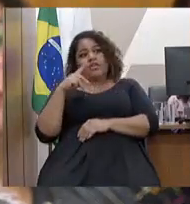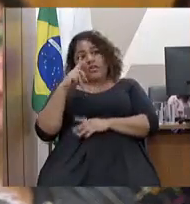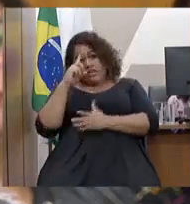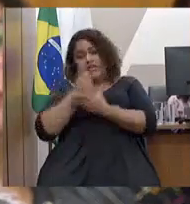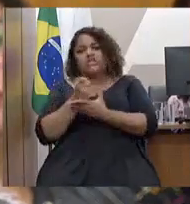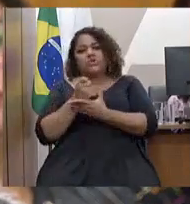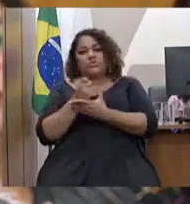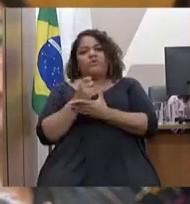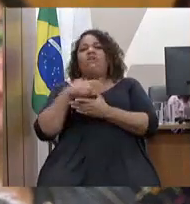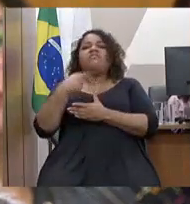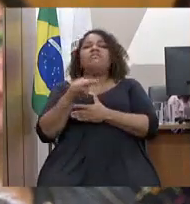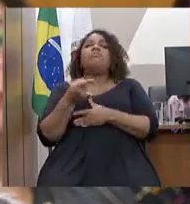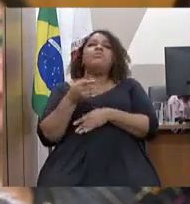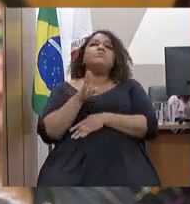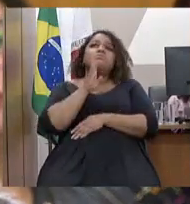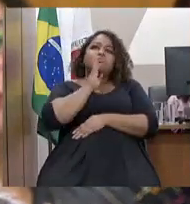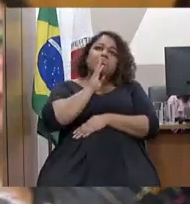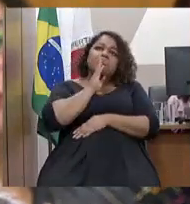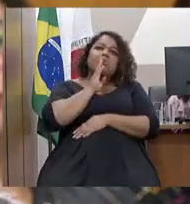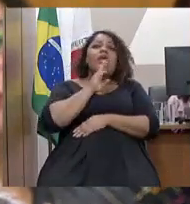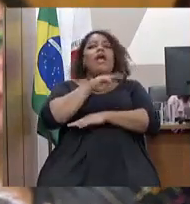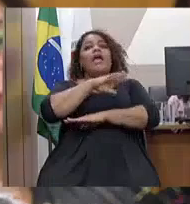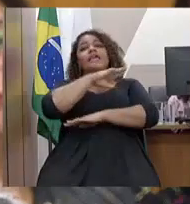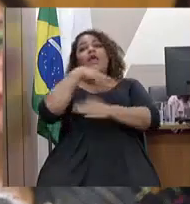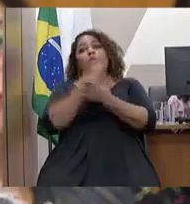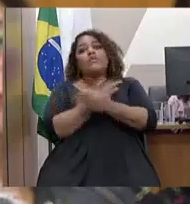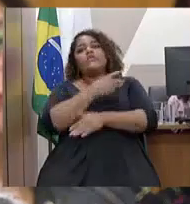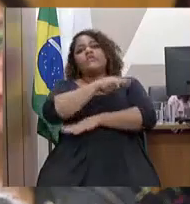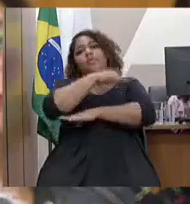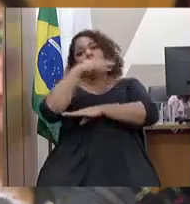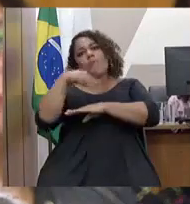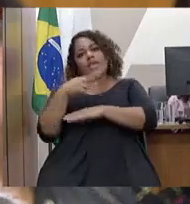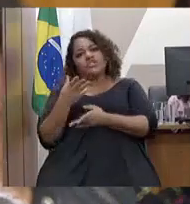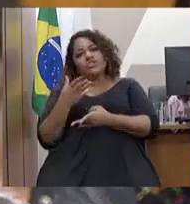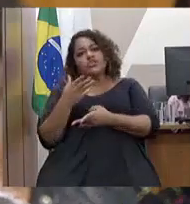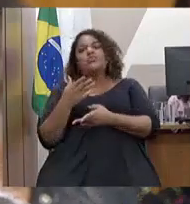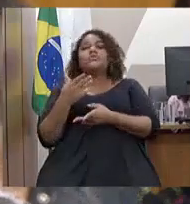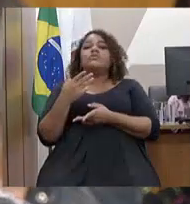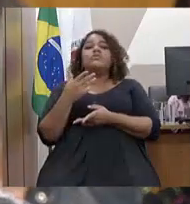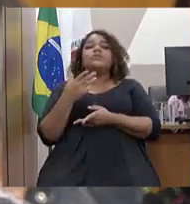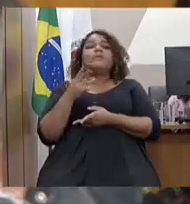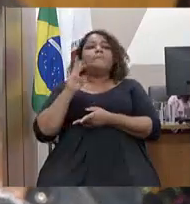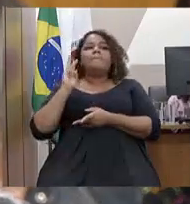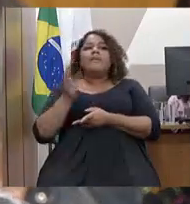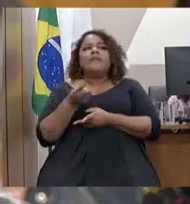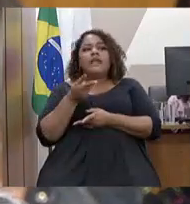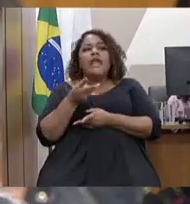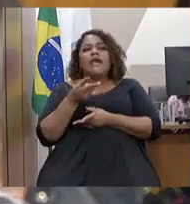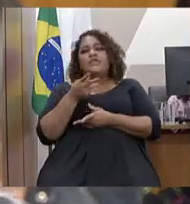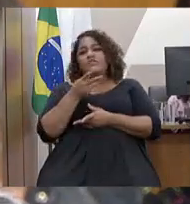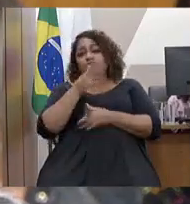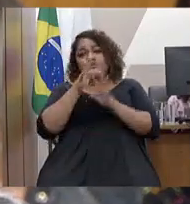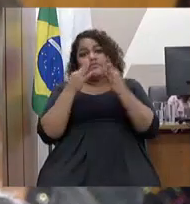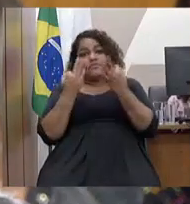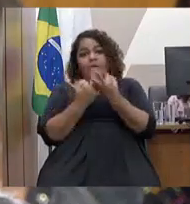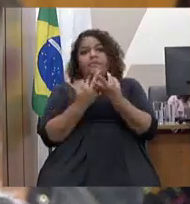enérgica aí acontece Brumadinho e tem milhares de pessoas de famílias que estão sobrevivendo É sobre o